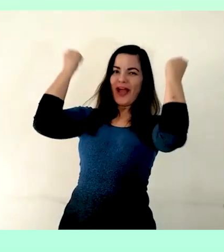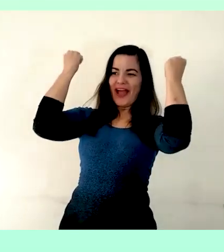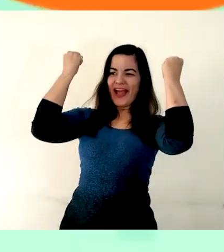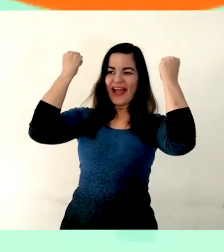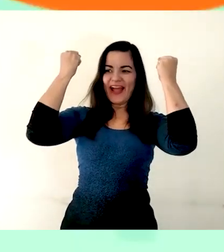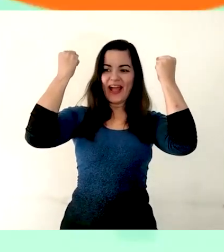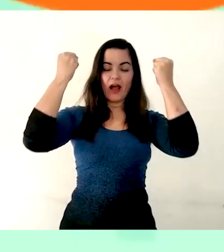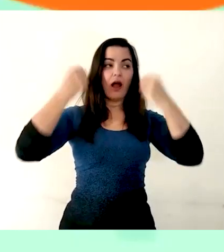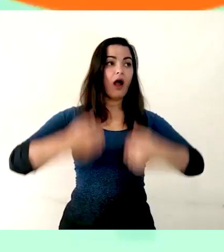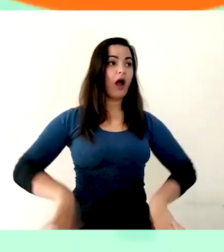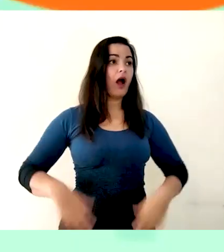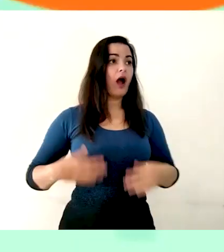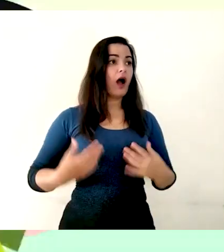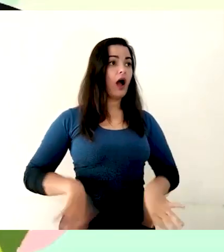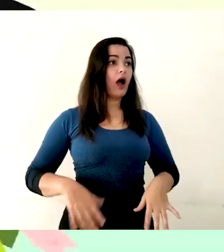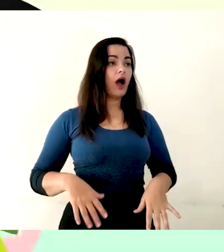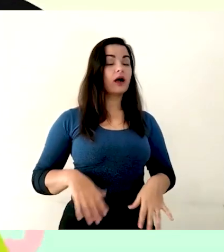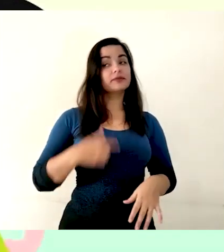Uhul!